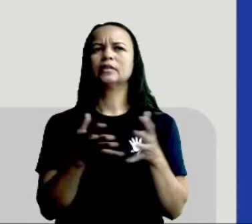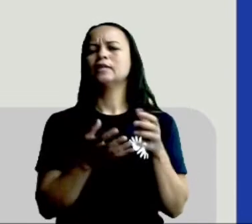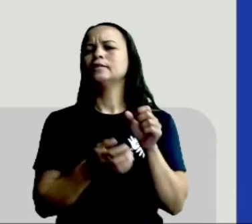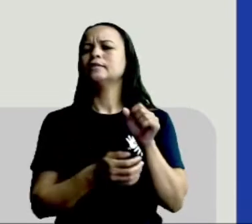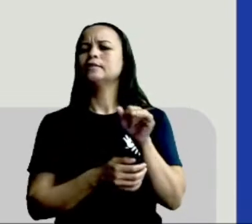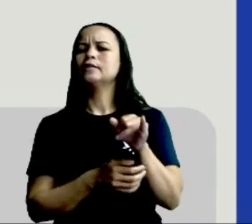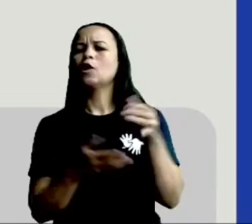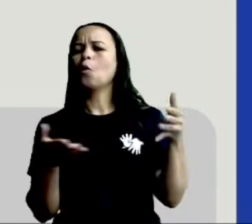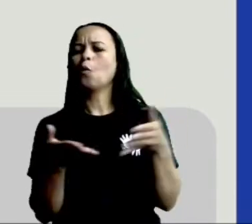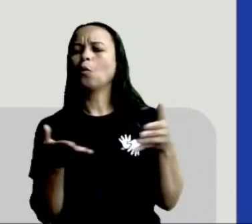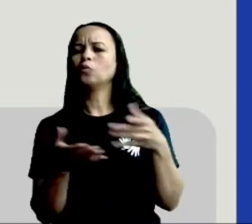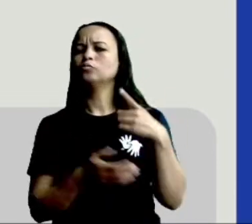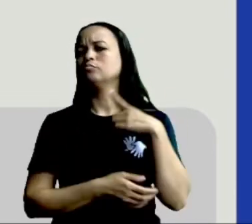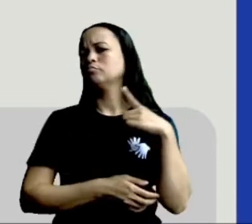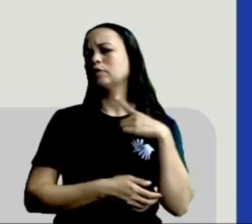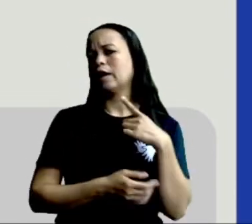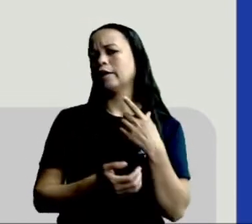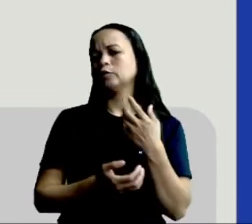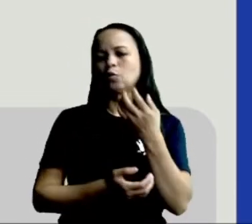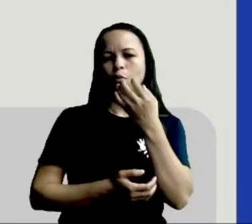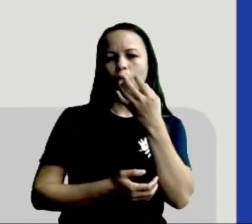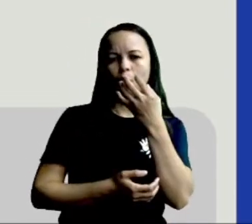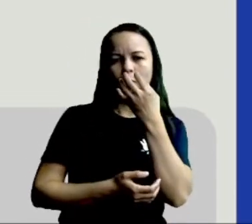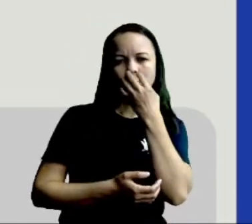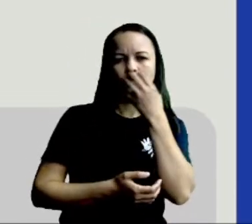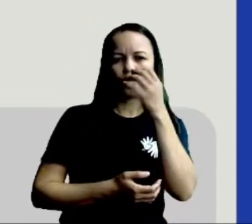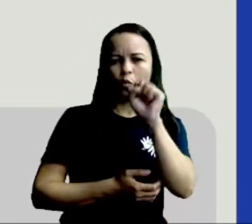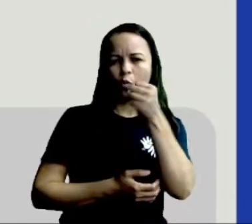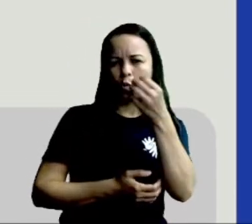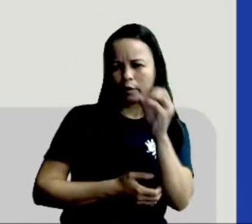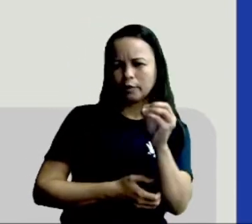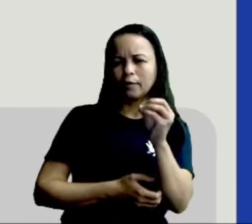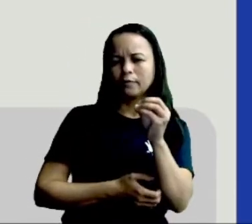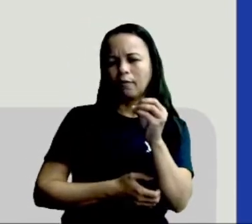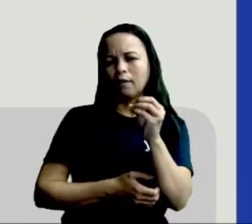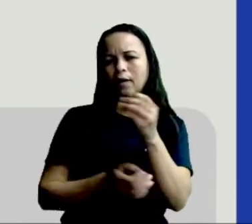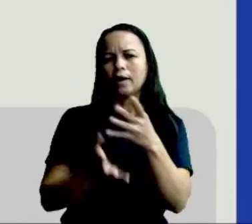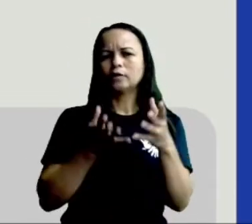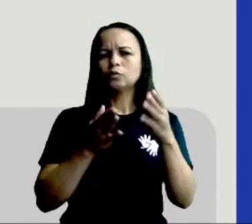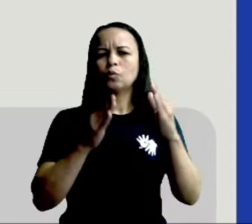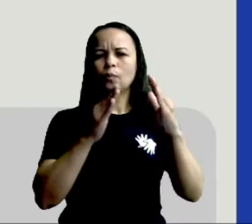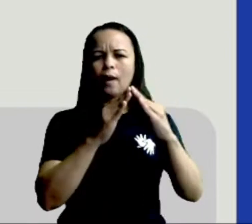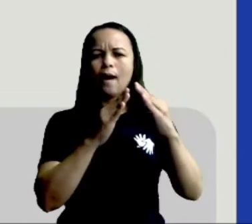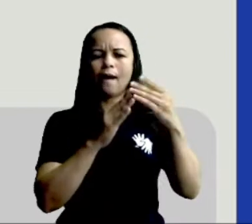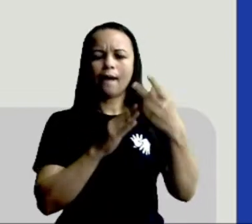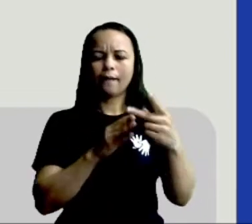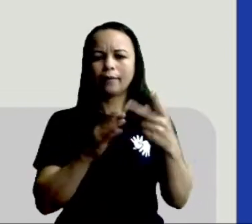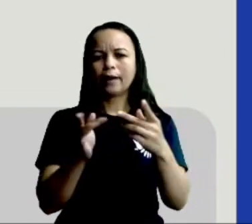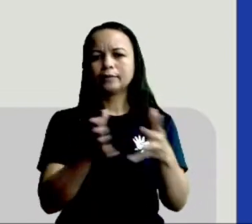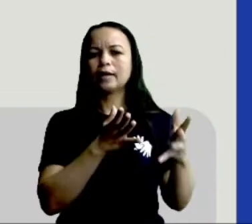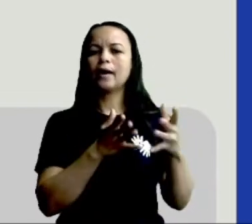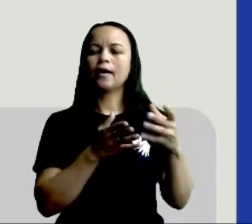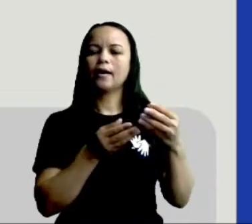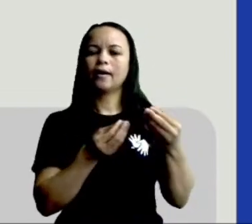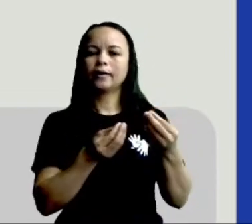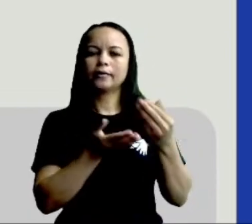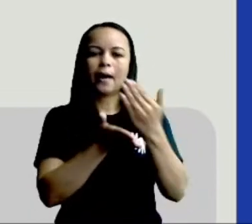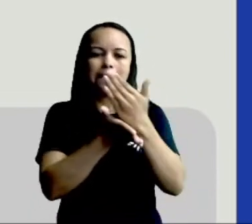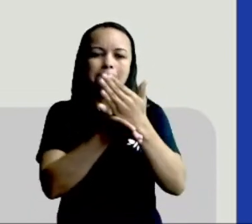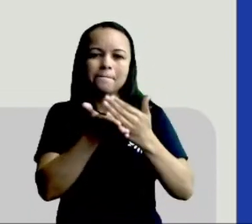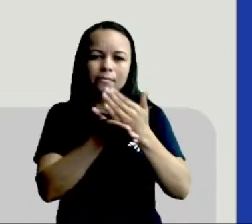se hoje, tendo 80 cães no abrigo, qual é ela quer saber que ela quer doar metade,